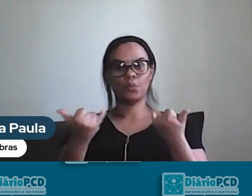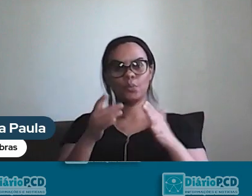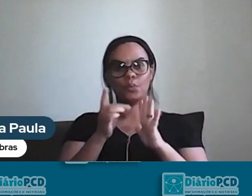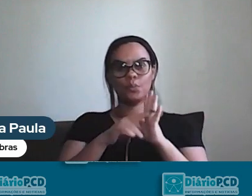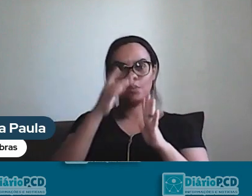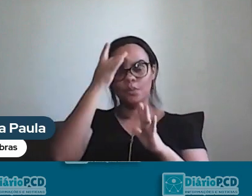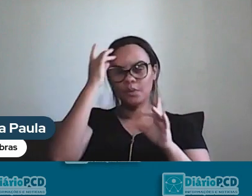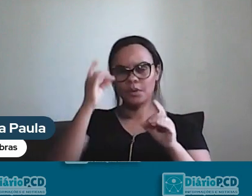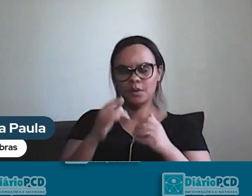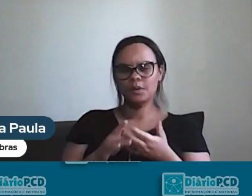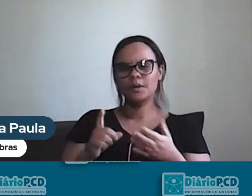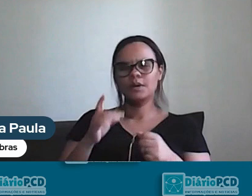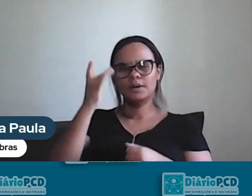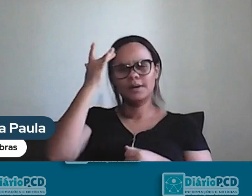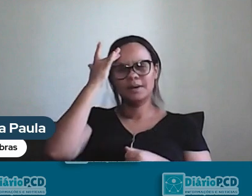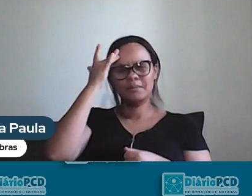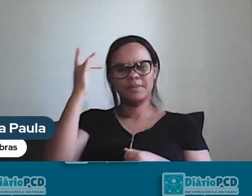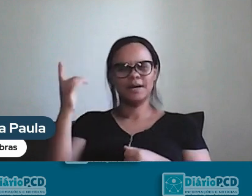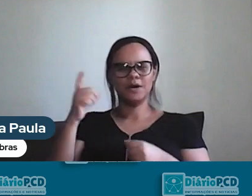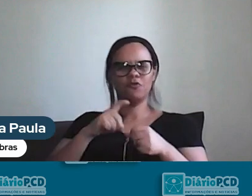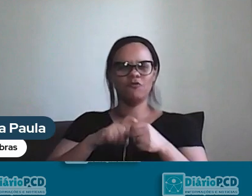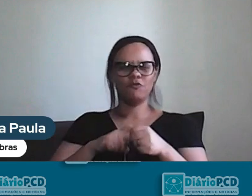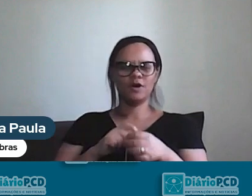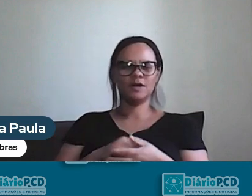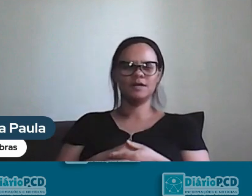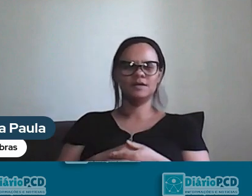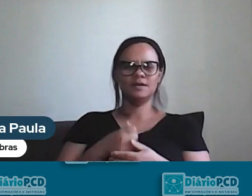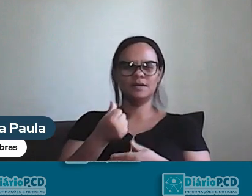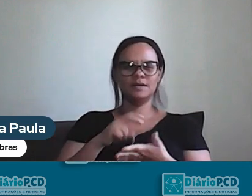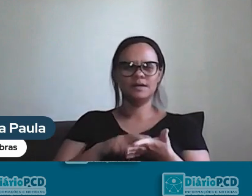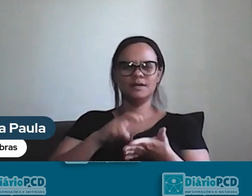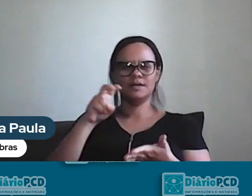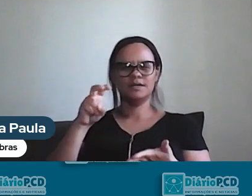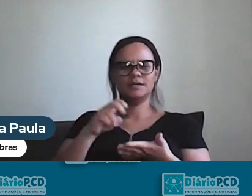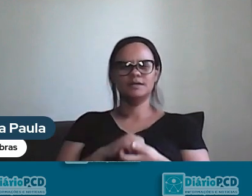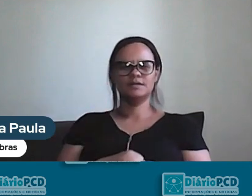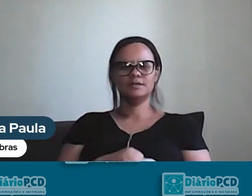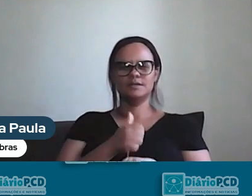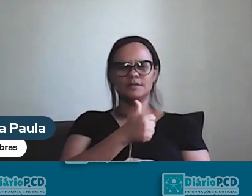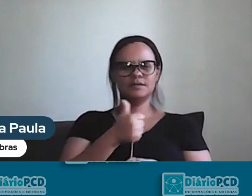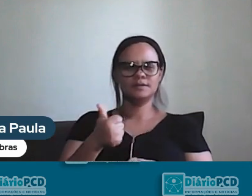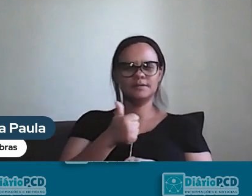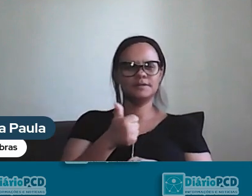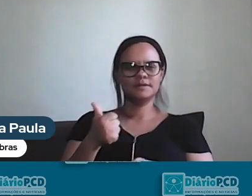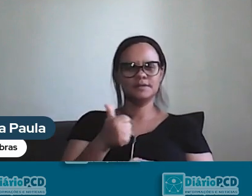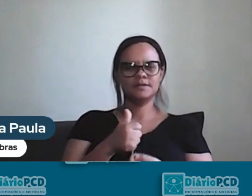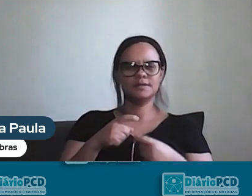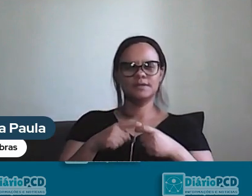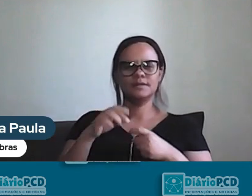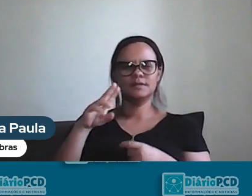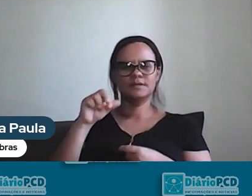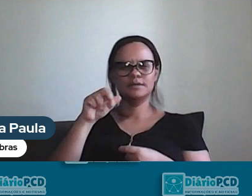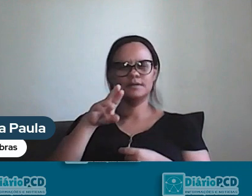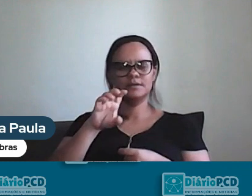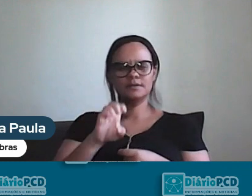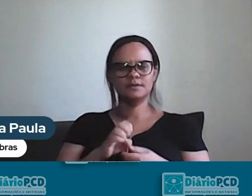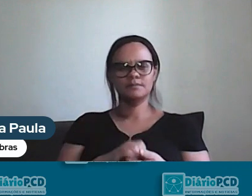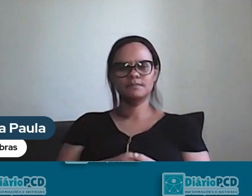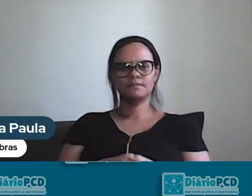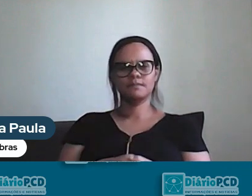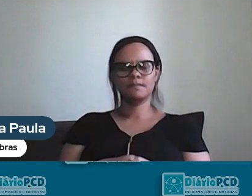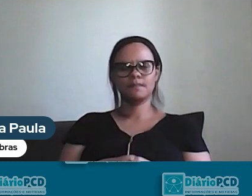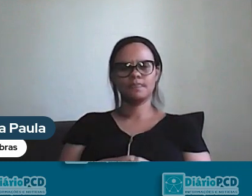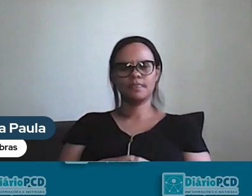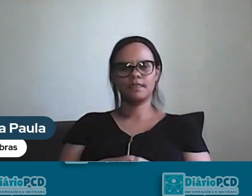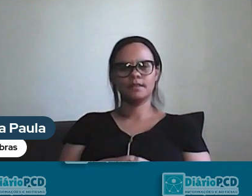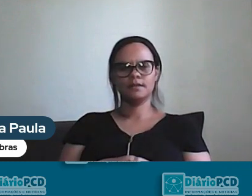voltamos amanhã às 8 horas da noite, às 6 horas da manhã com shorts, às 11 horas com o Dr. André Naves. Confira com a gente,